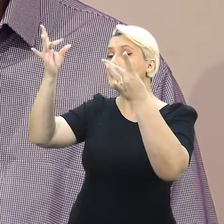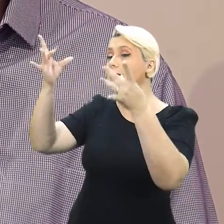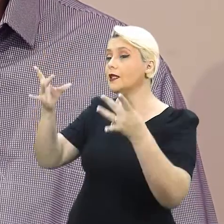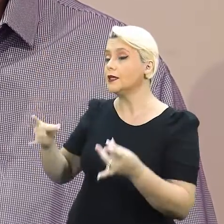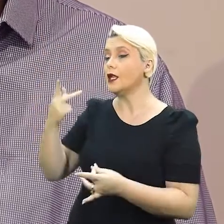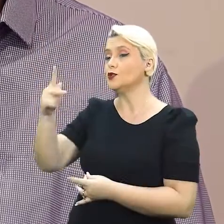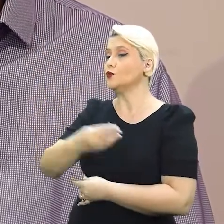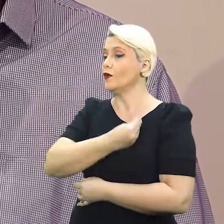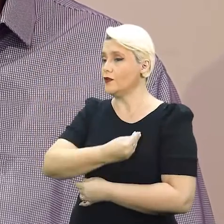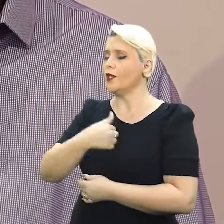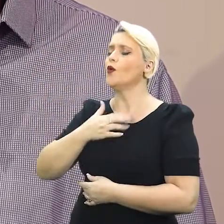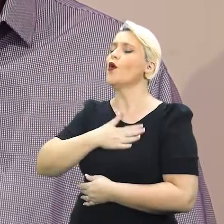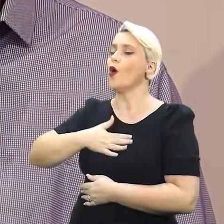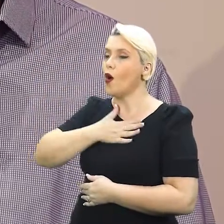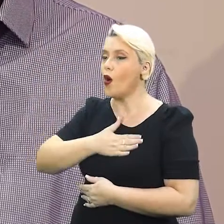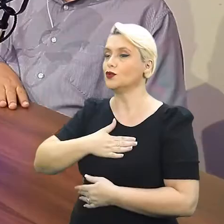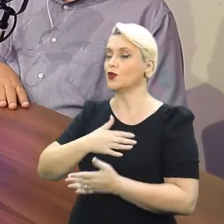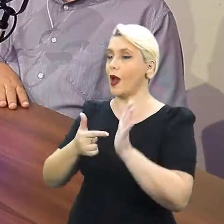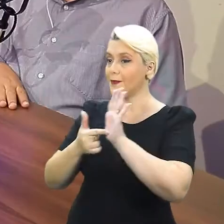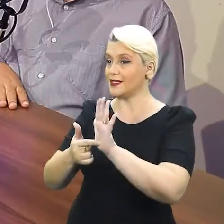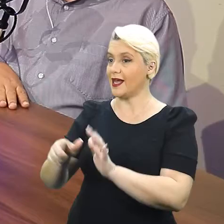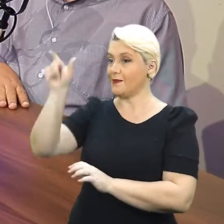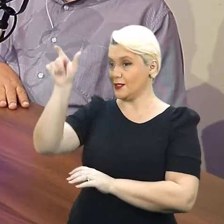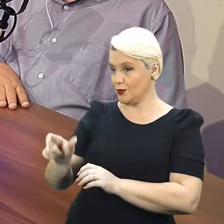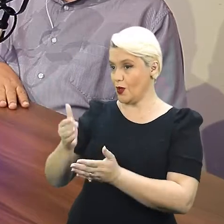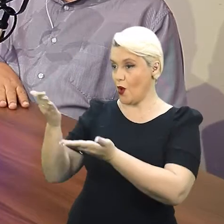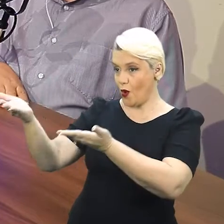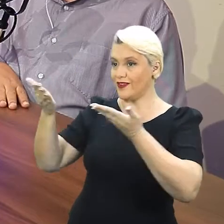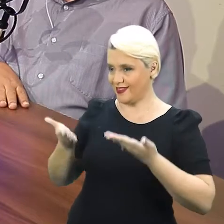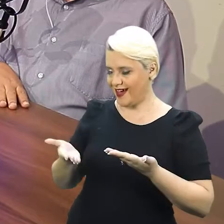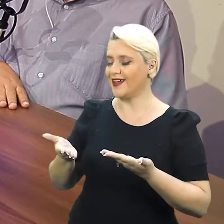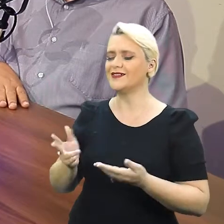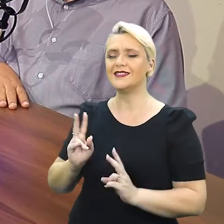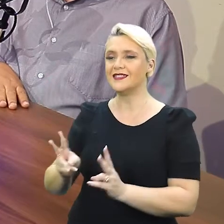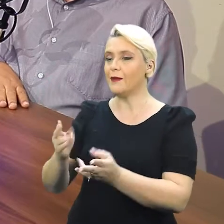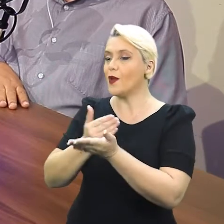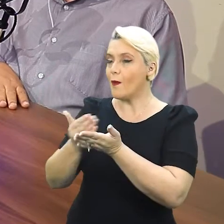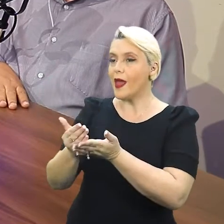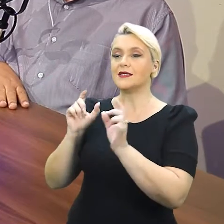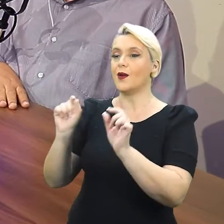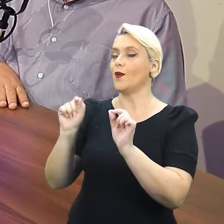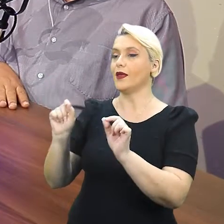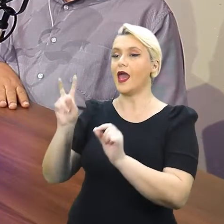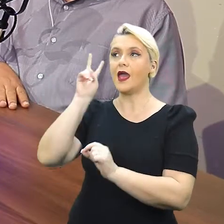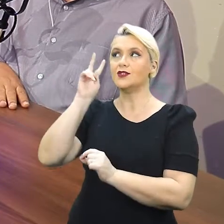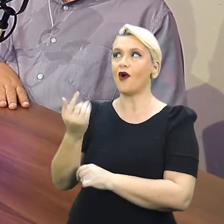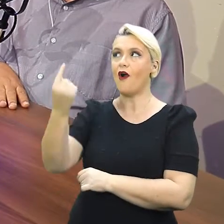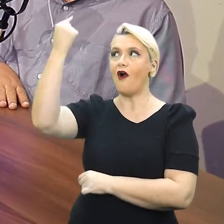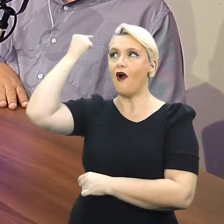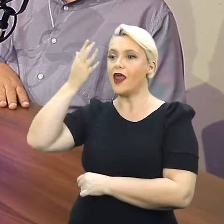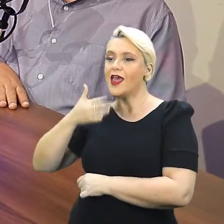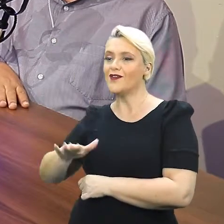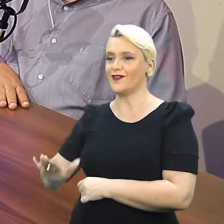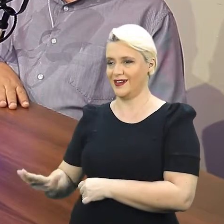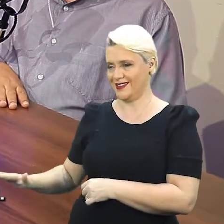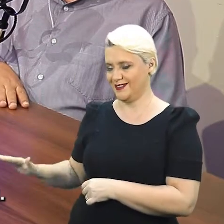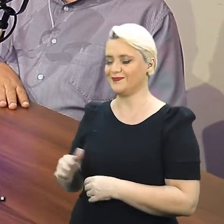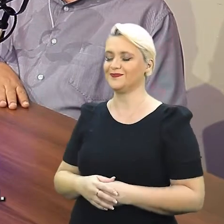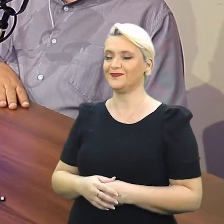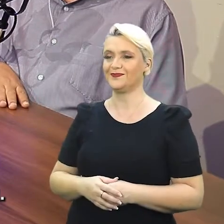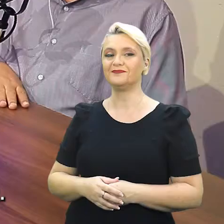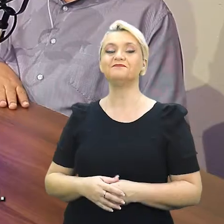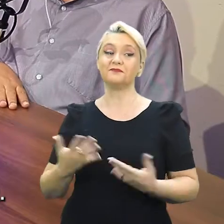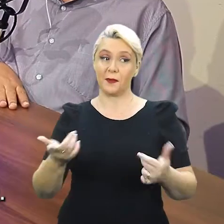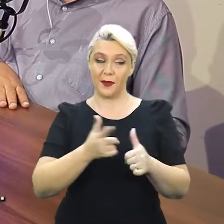detalhes. Eu gosto bastante de apresentar aqui os meus convidados, começando pela infância.